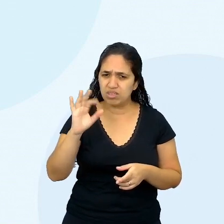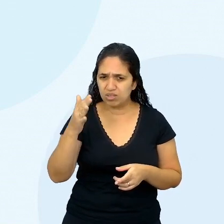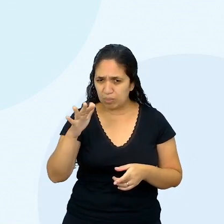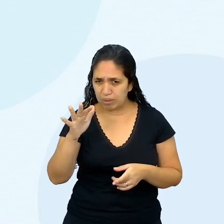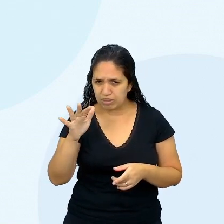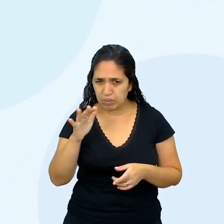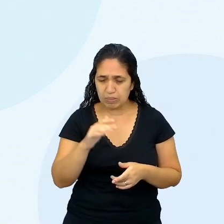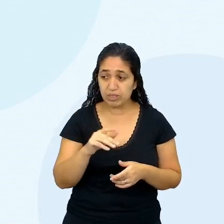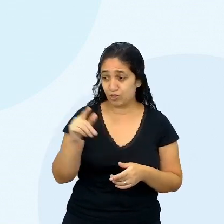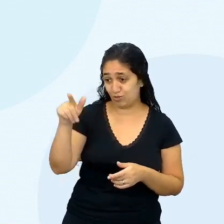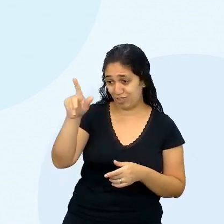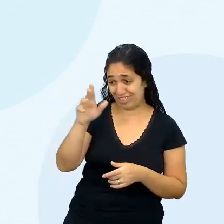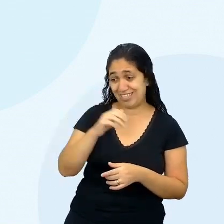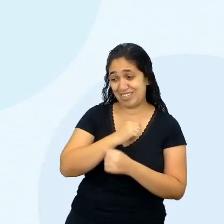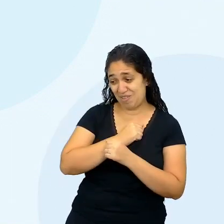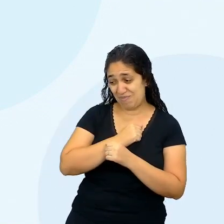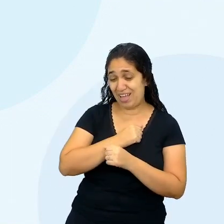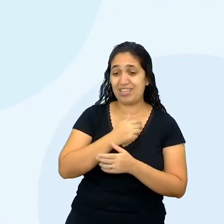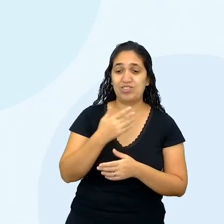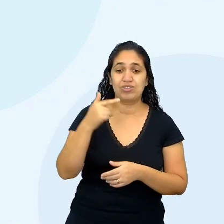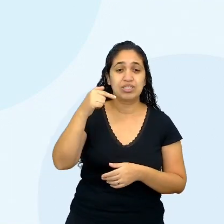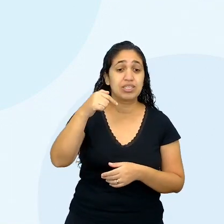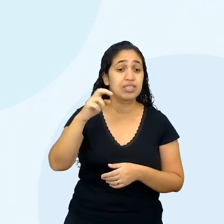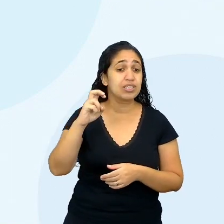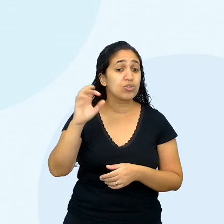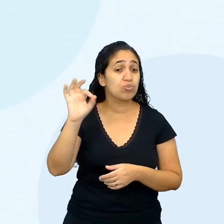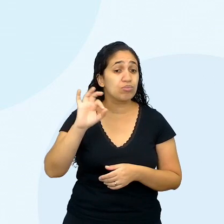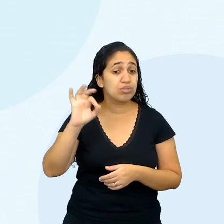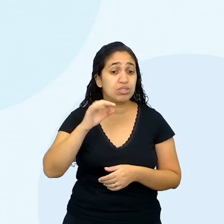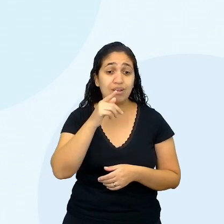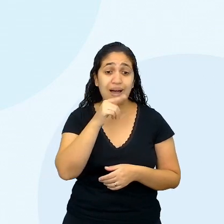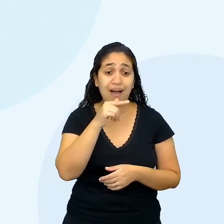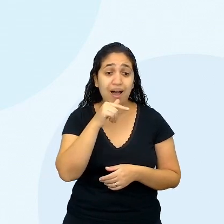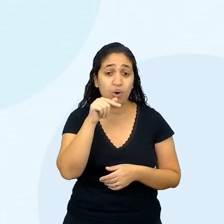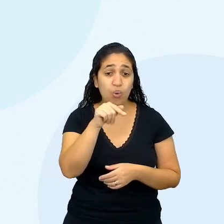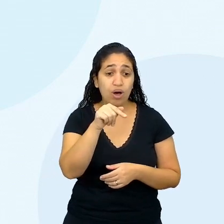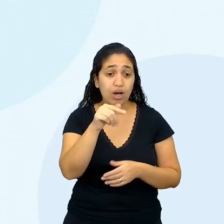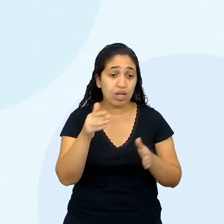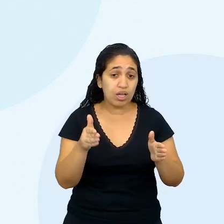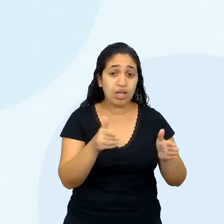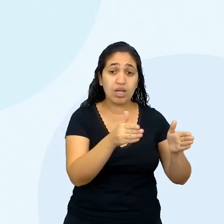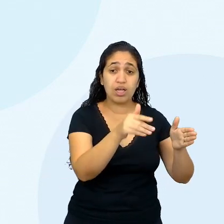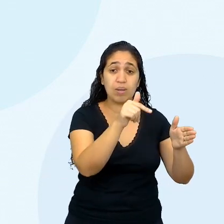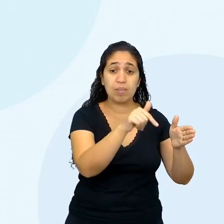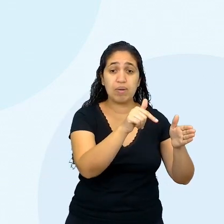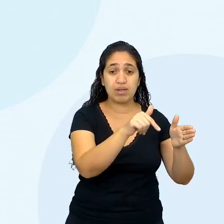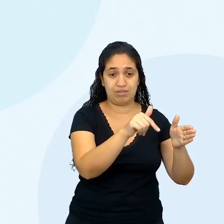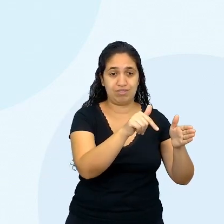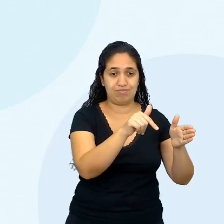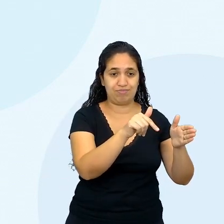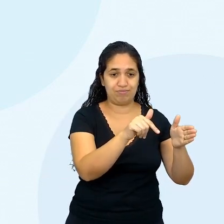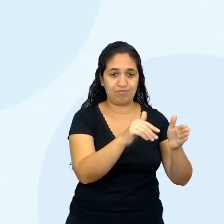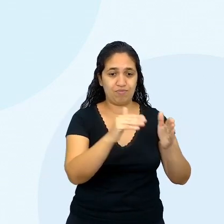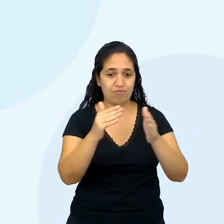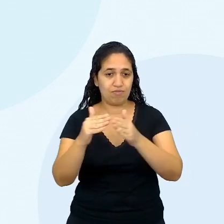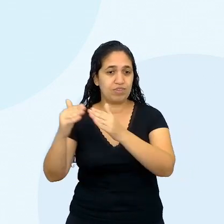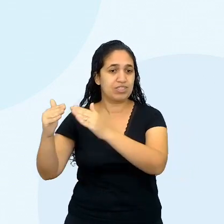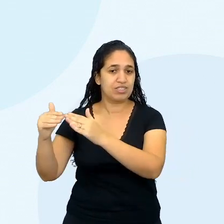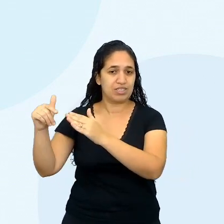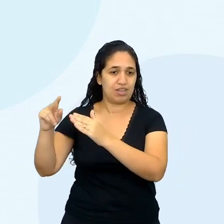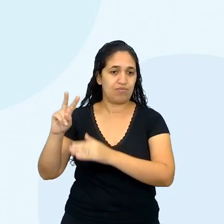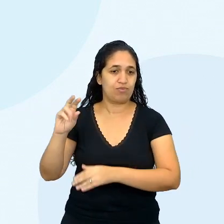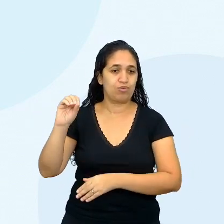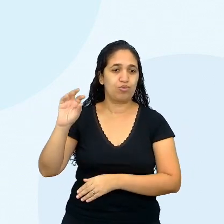abraço, 70, 75% da nossa água vem da represa de Itupararanga, que fica na cidade vizinha de